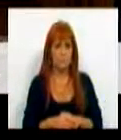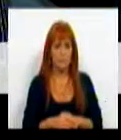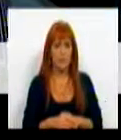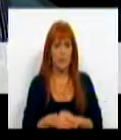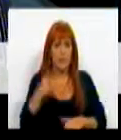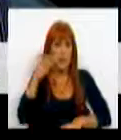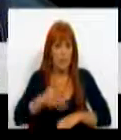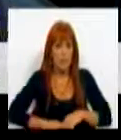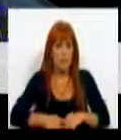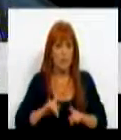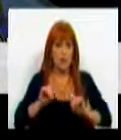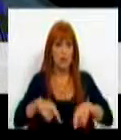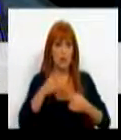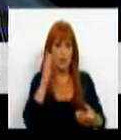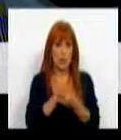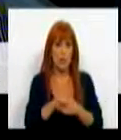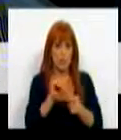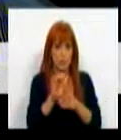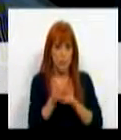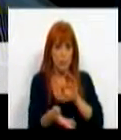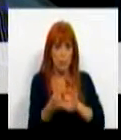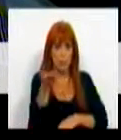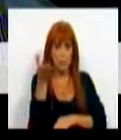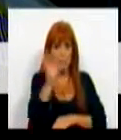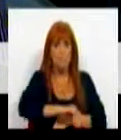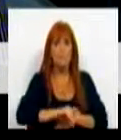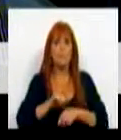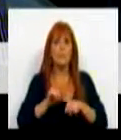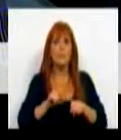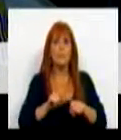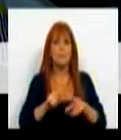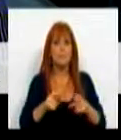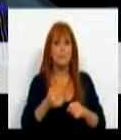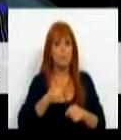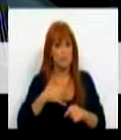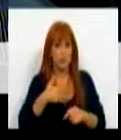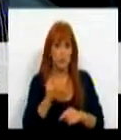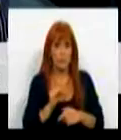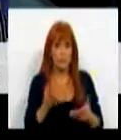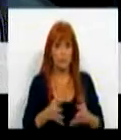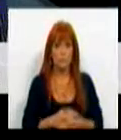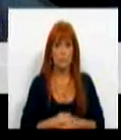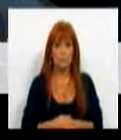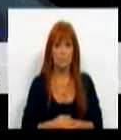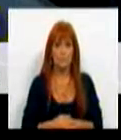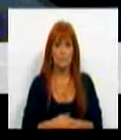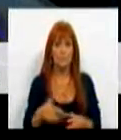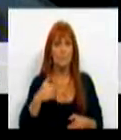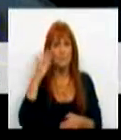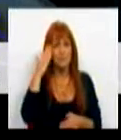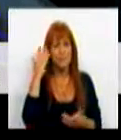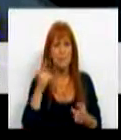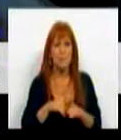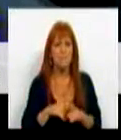Dada a altura, após o processo de recapitalização, era o dono do banco. Eu acho